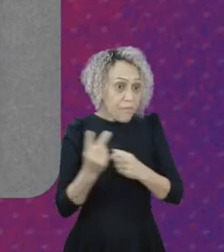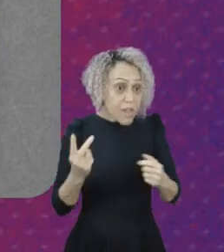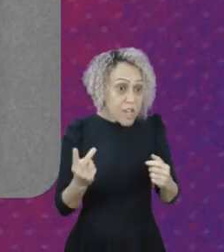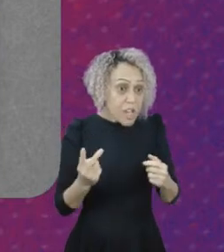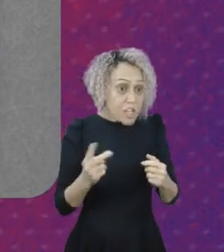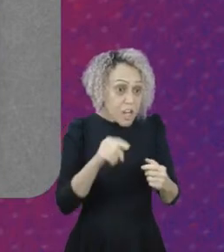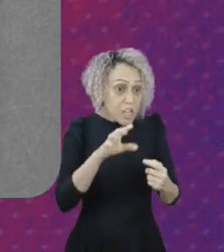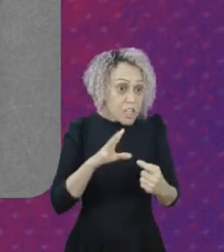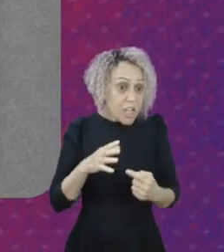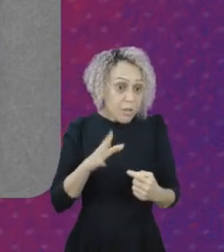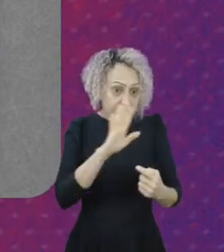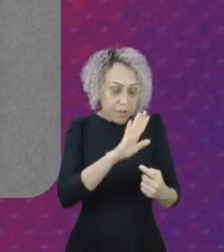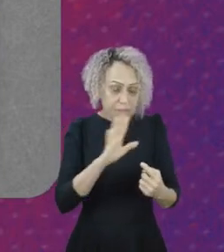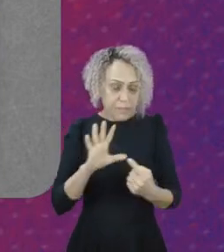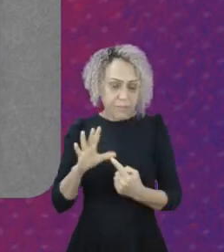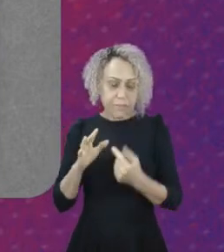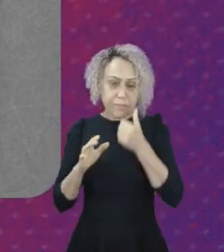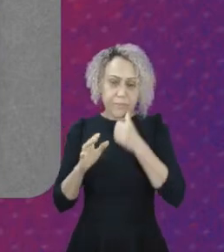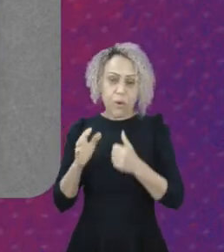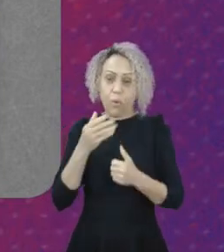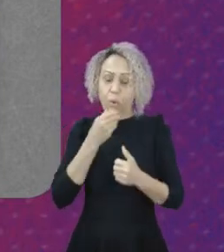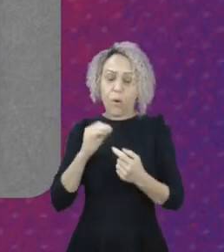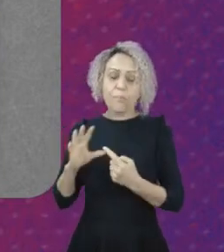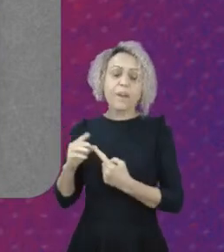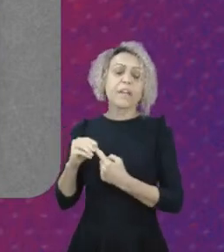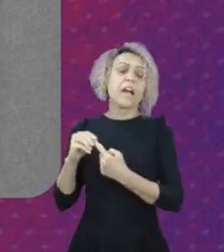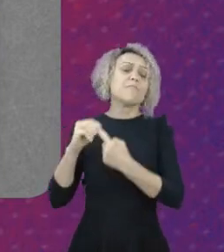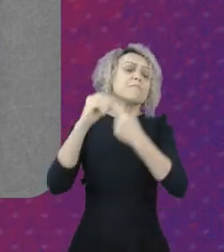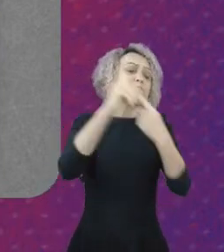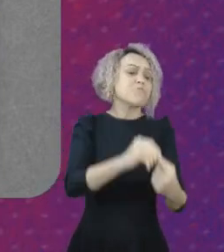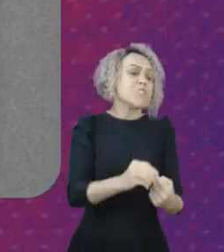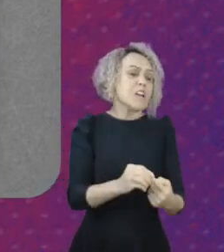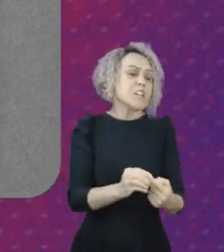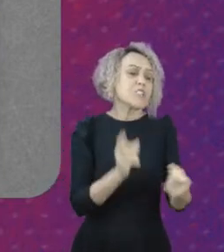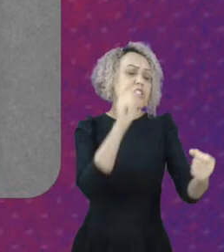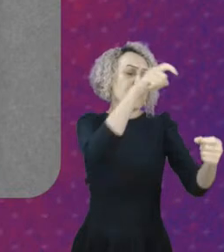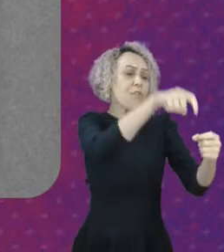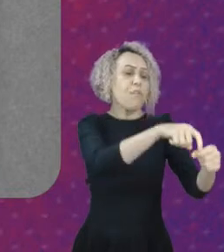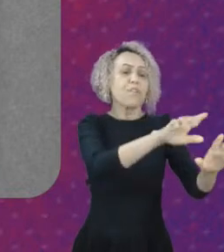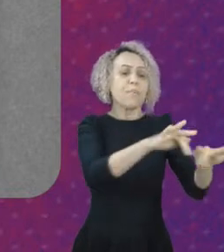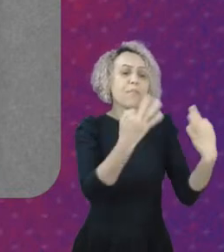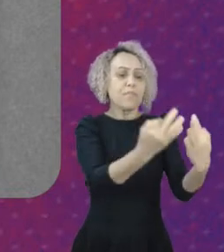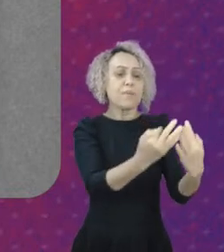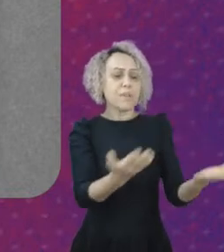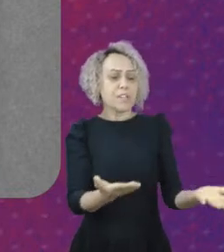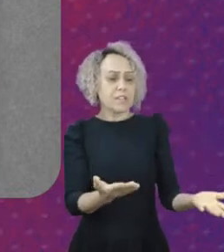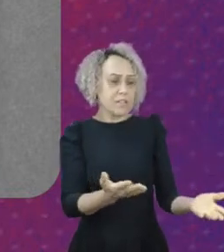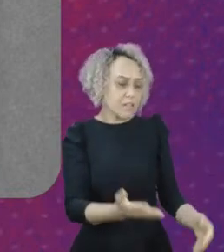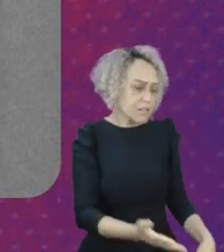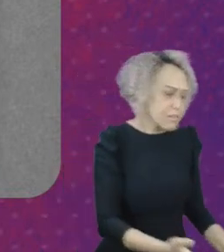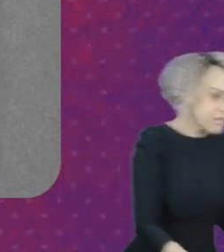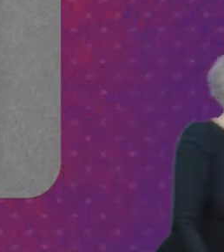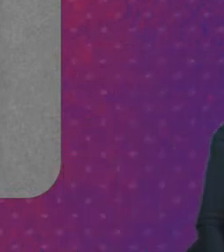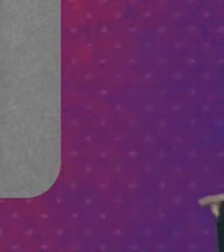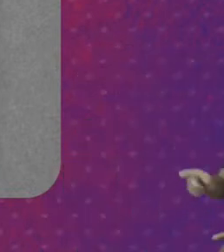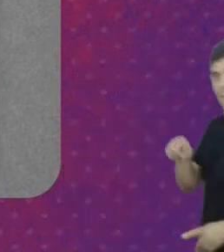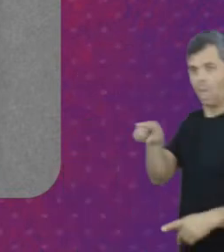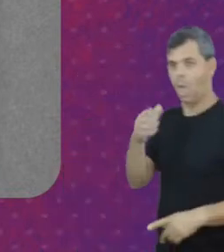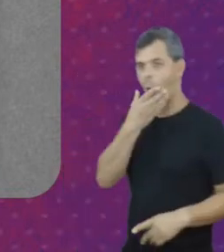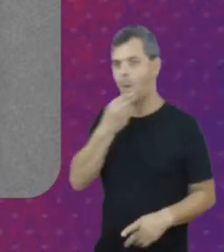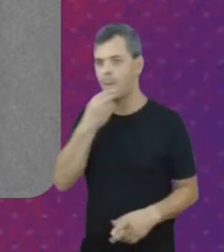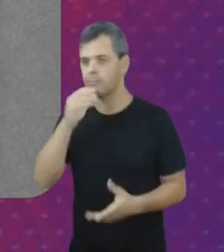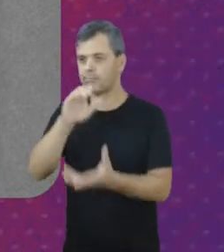Reconhecia o homem com o marido, né, o homem casado, como chefe da sociedade conjugal, cabendo a ele, né, administrar os bens